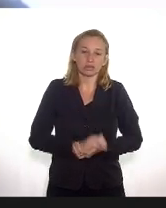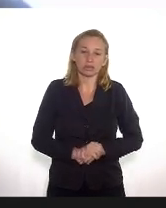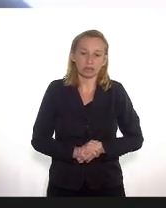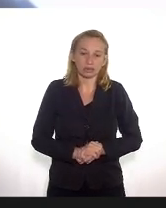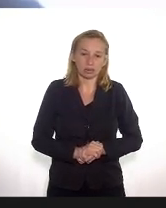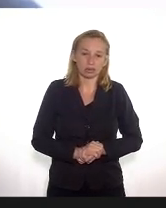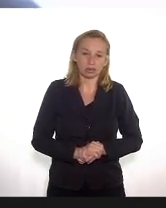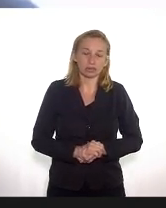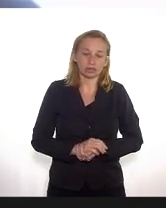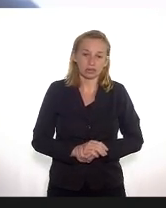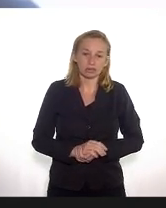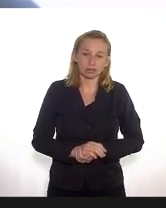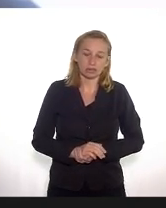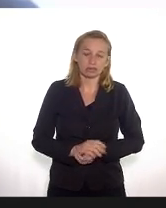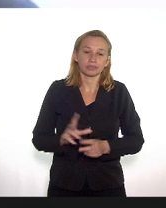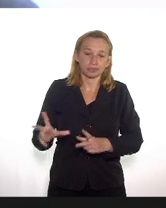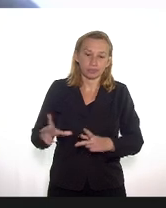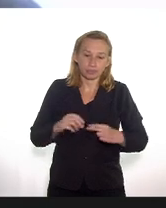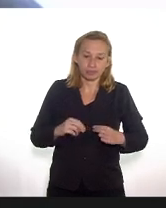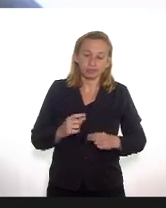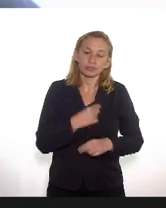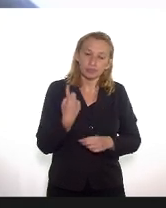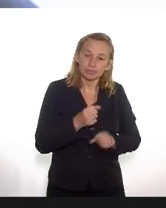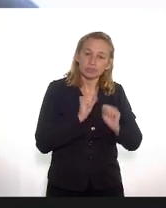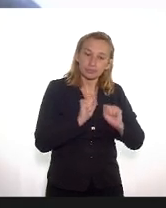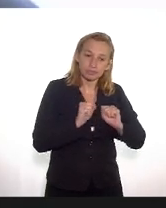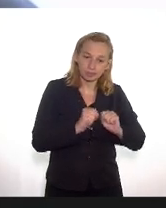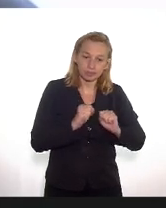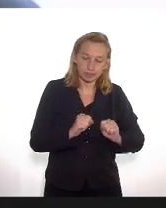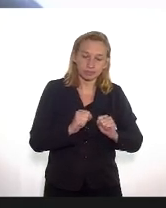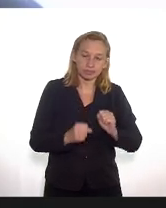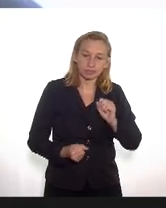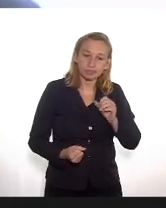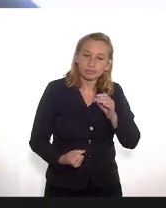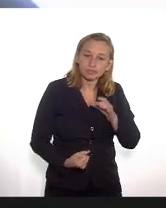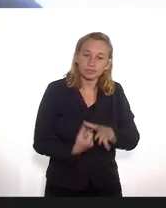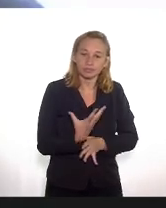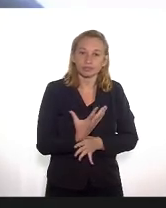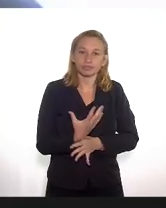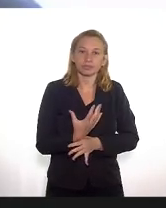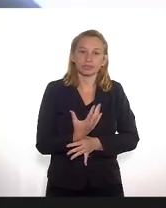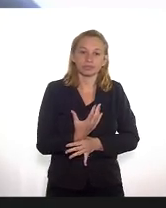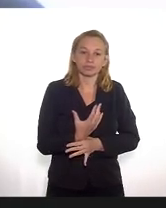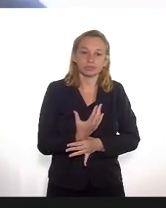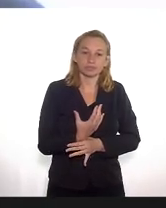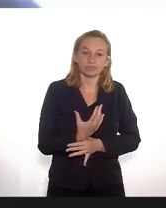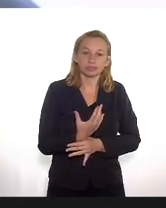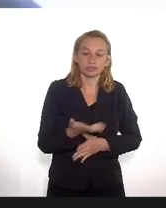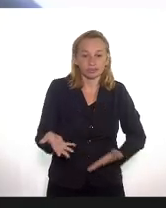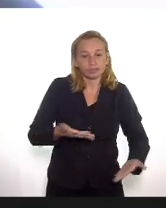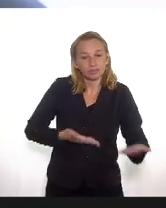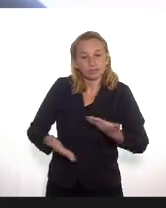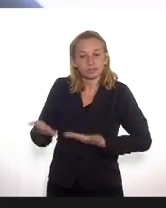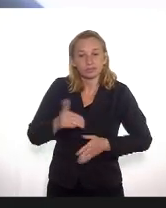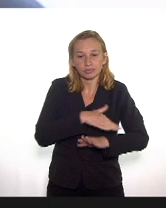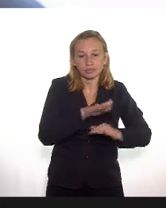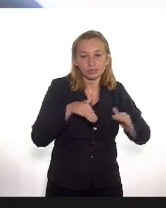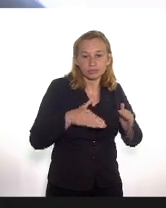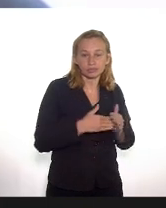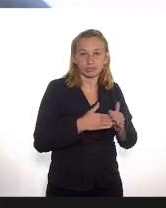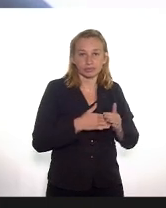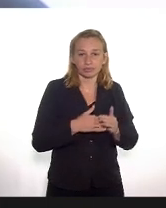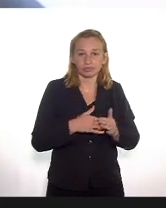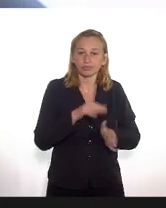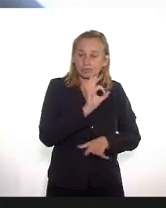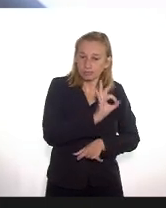ela merece, que a gente possa ter a construção com a participação de todos e todas que,